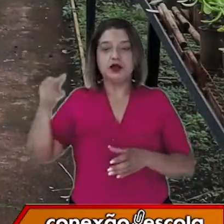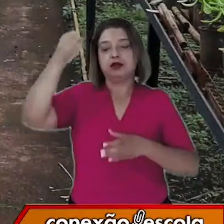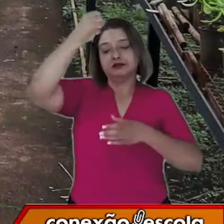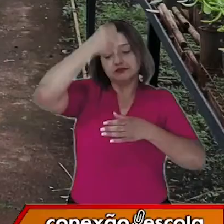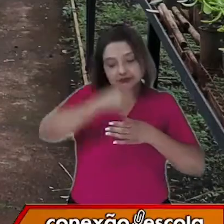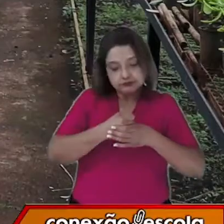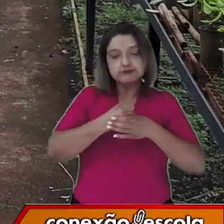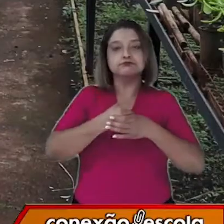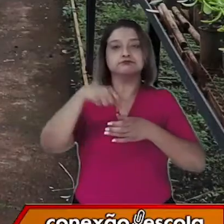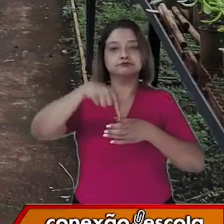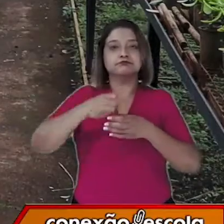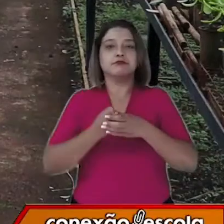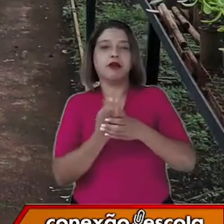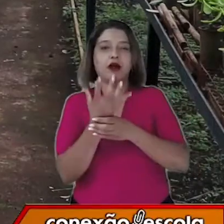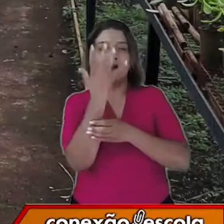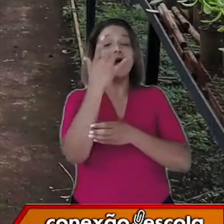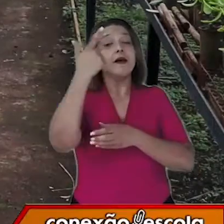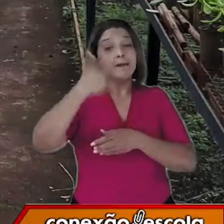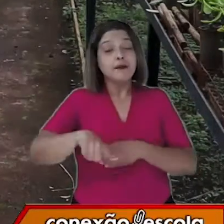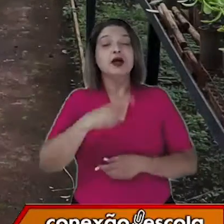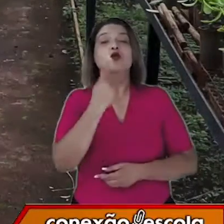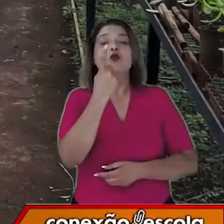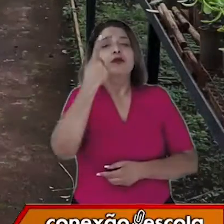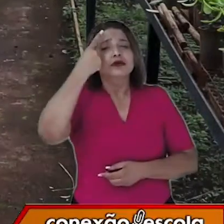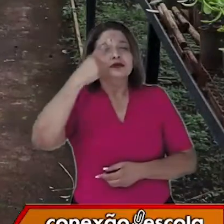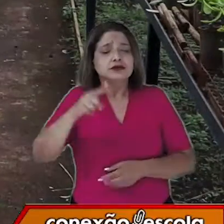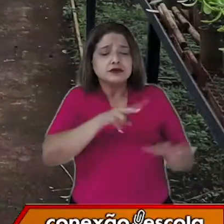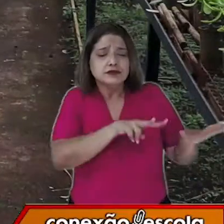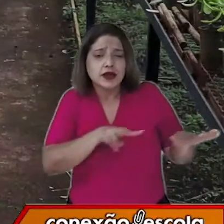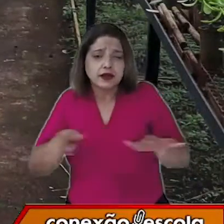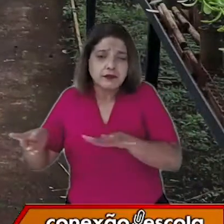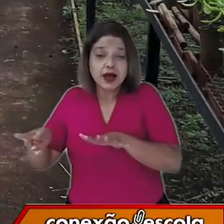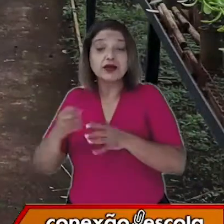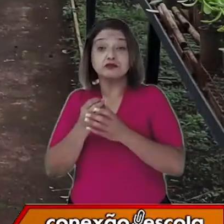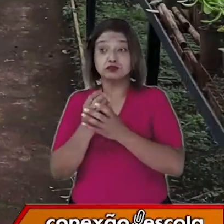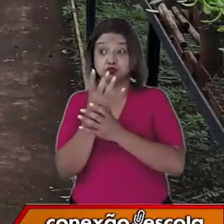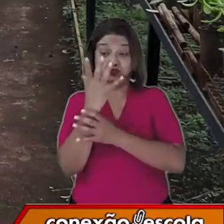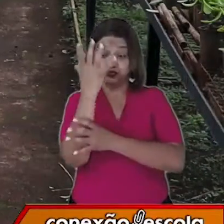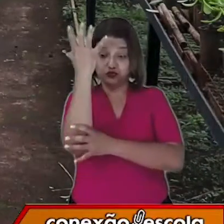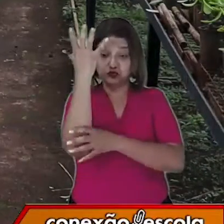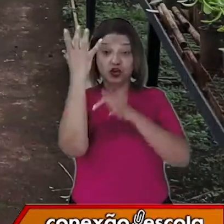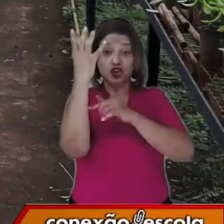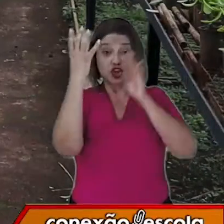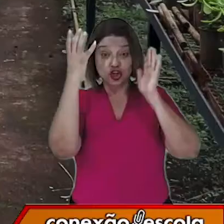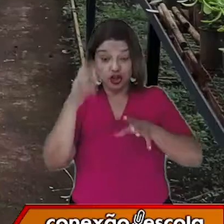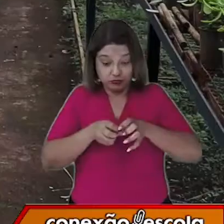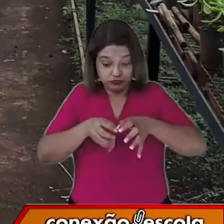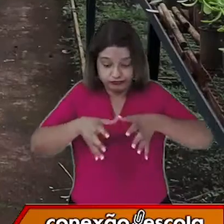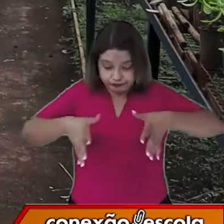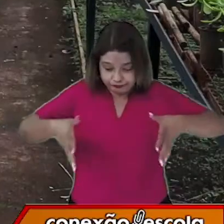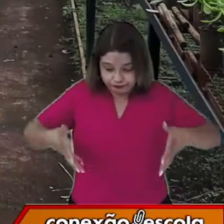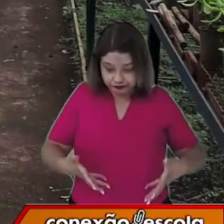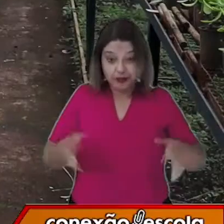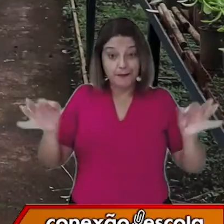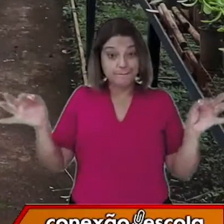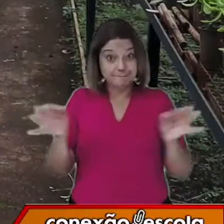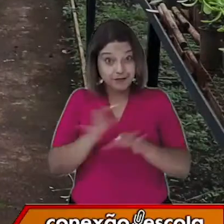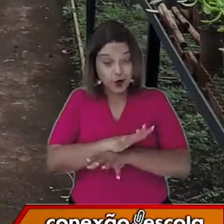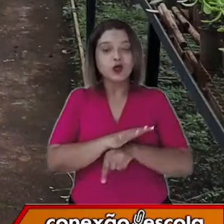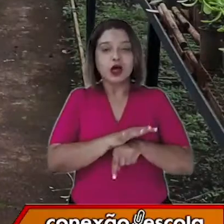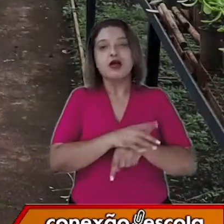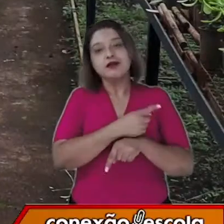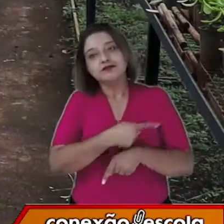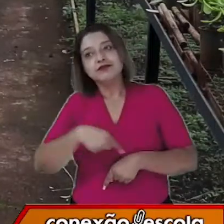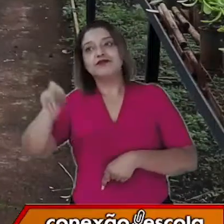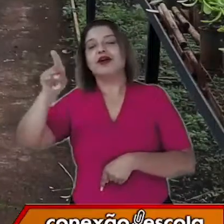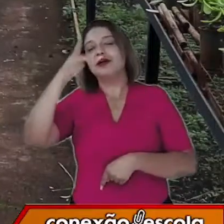dentro. Então ela fica aqui por mais uma semana, o ponto que ela vai enraizar nesse saquinho, nesse torrão aqui, e daqui então ela está